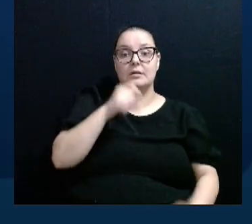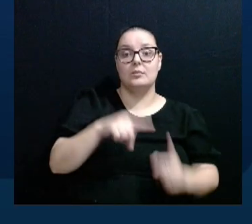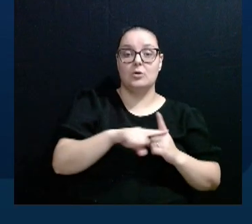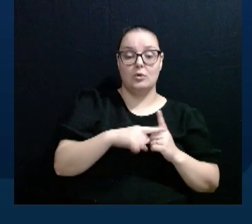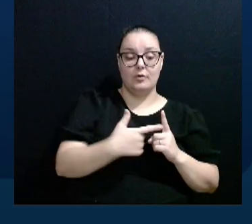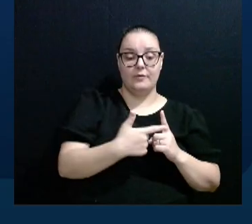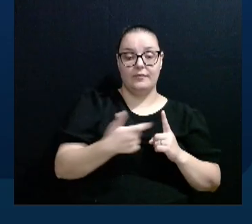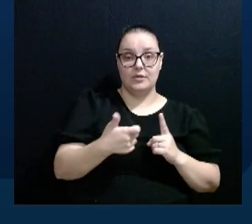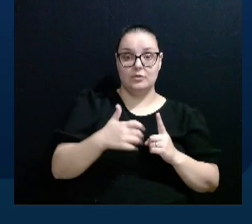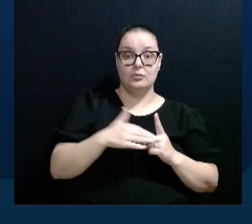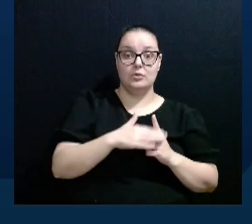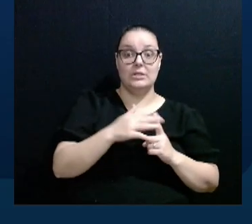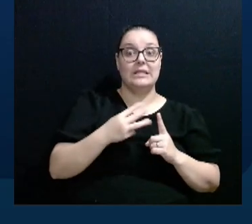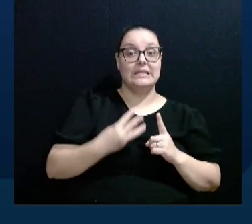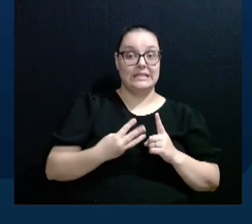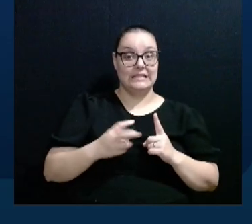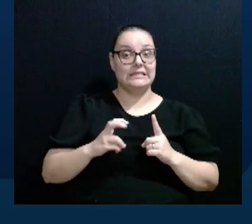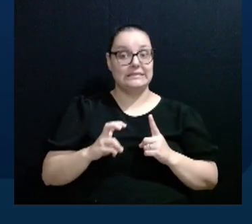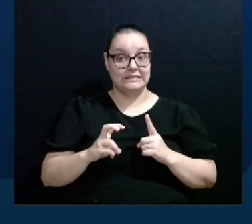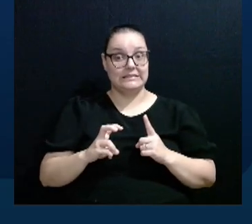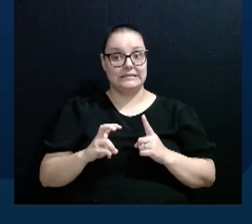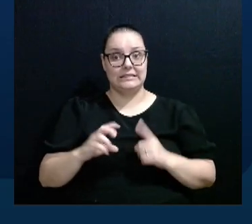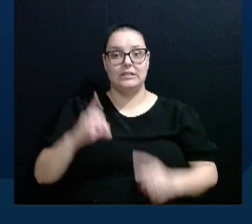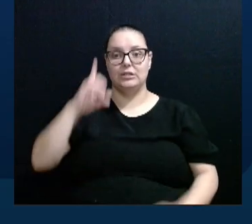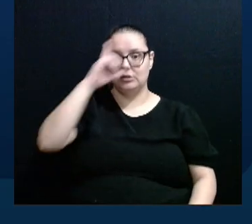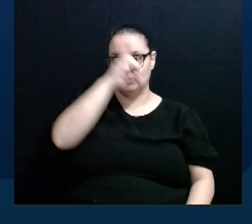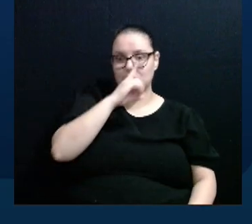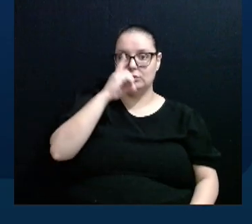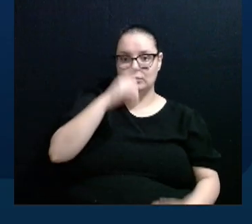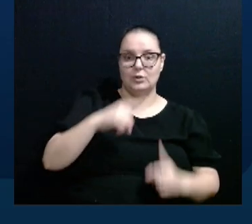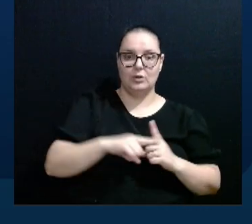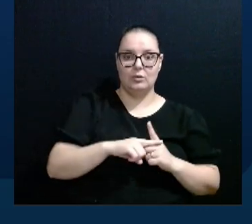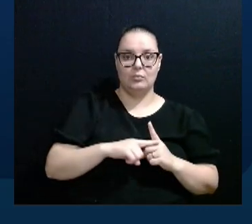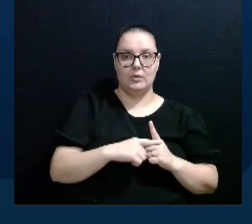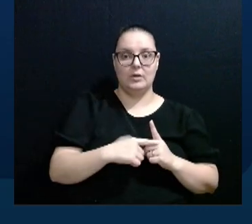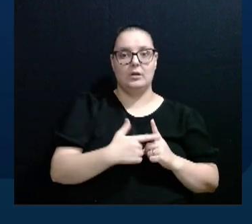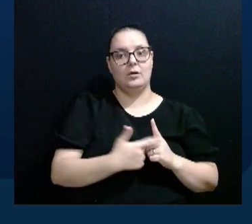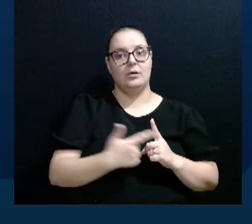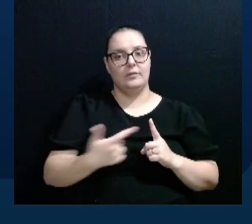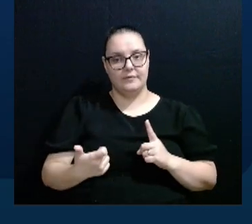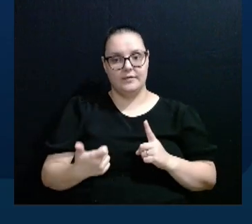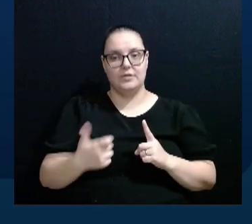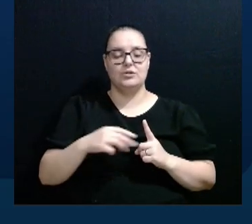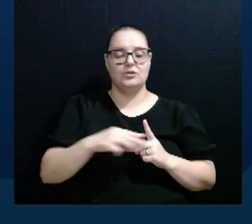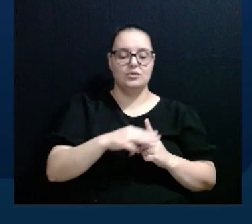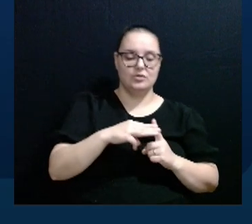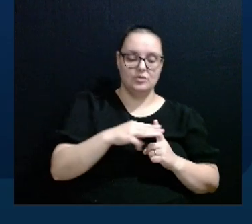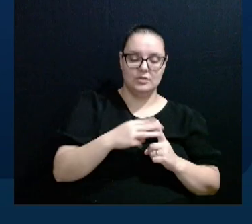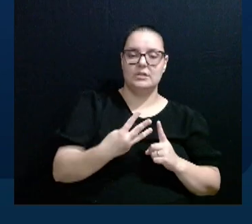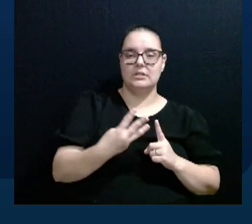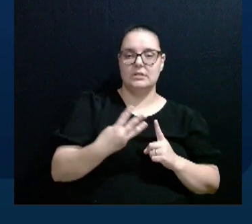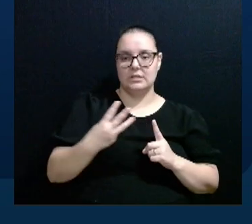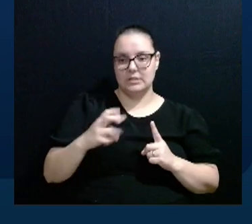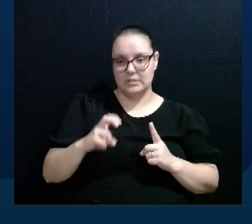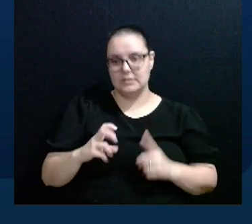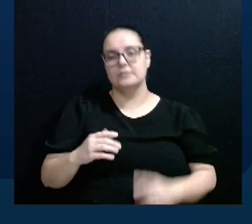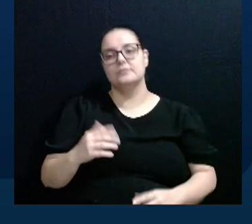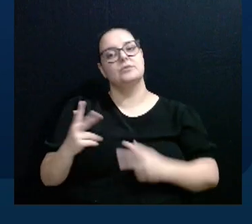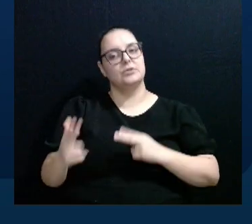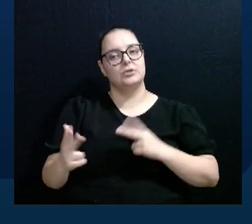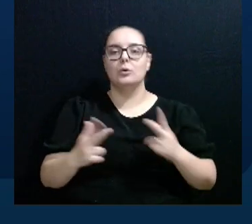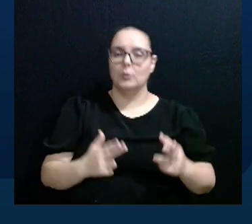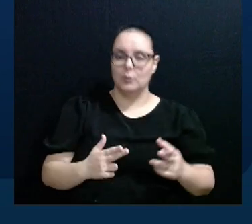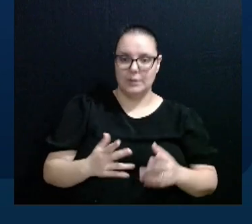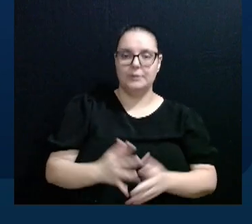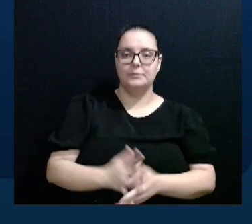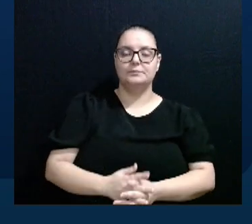máxima de 35. E no domingo, a mesma condição de mínima de 21 e máxima de 35